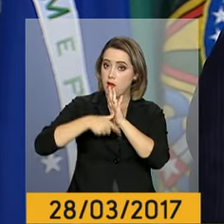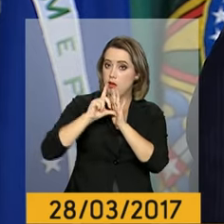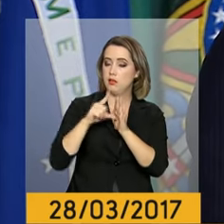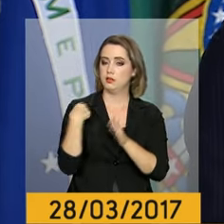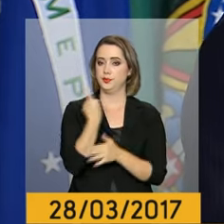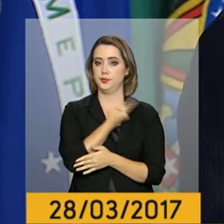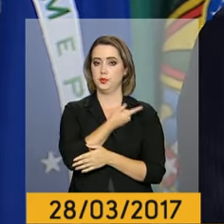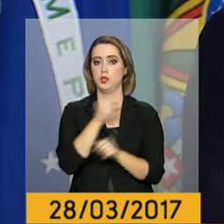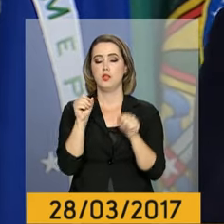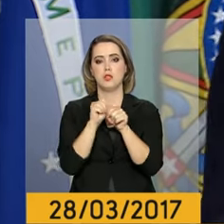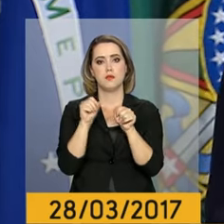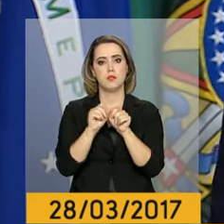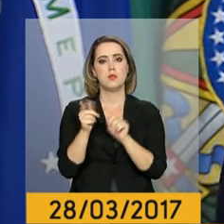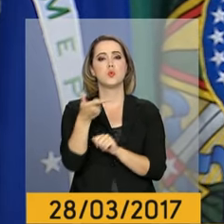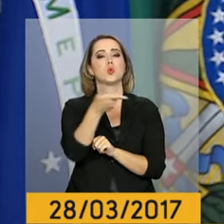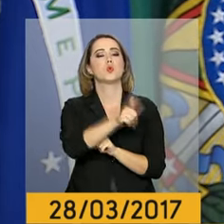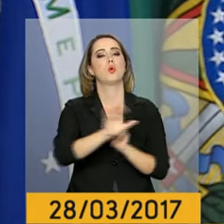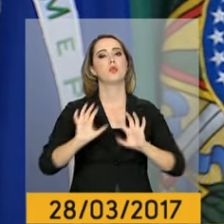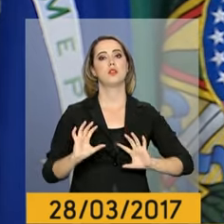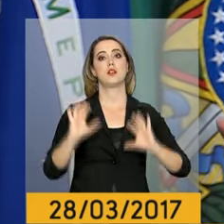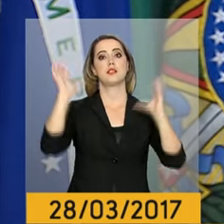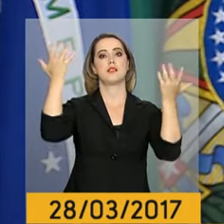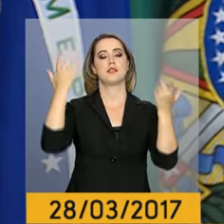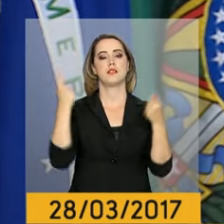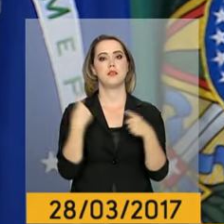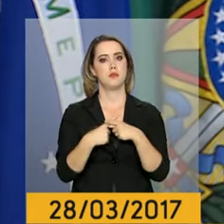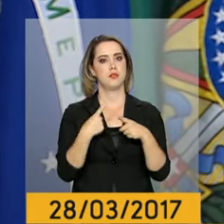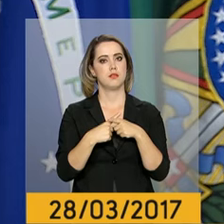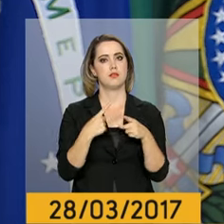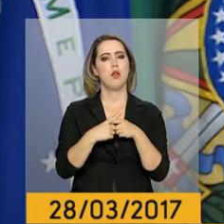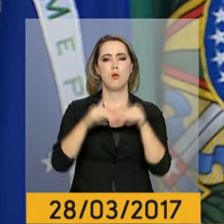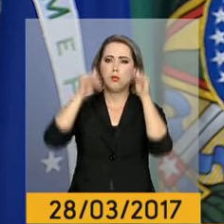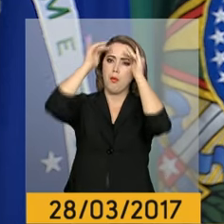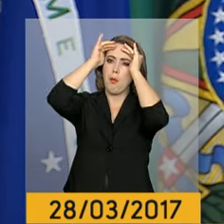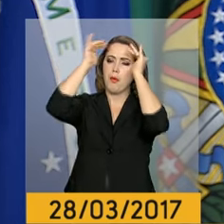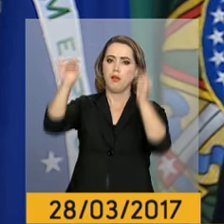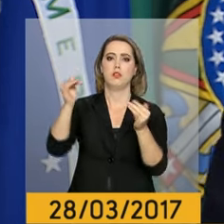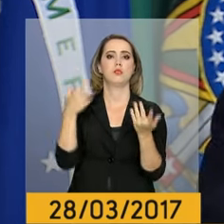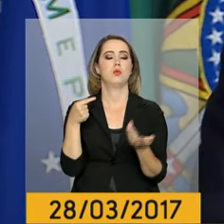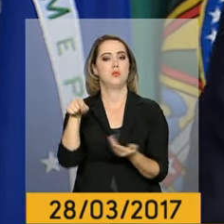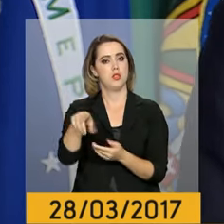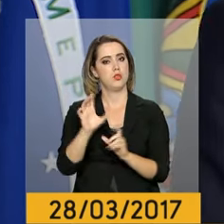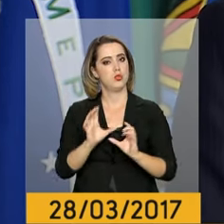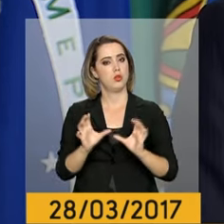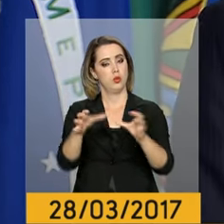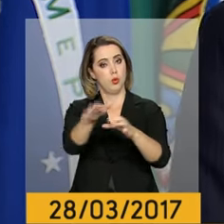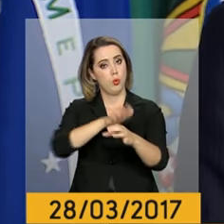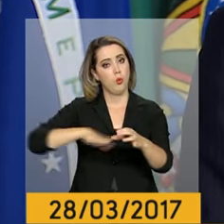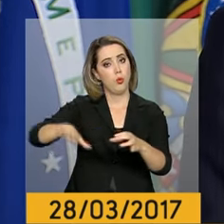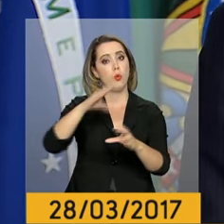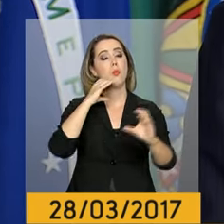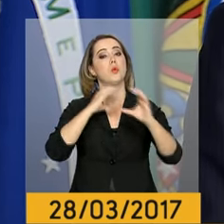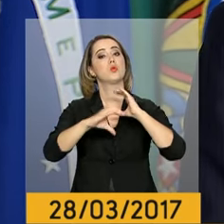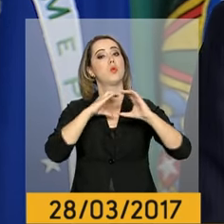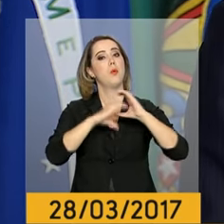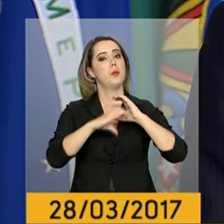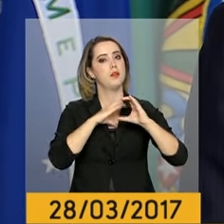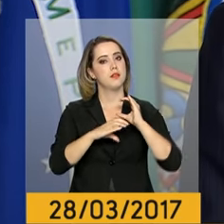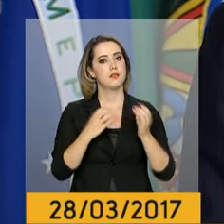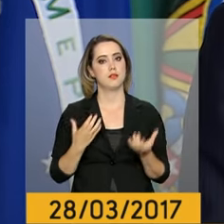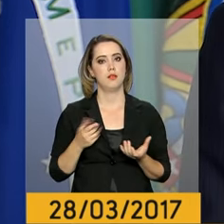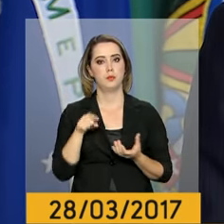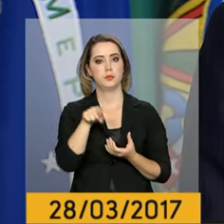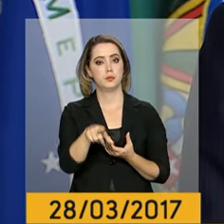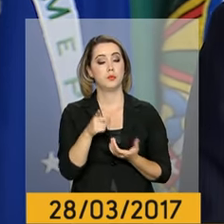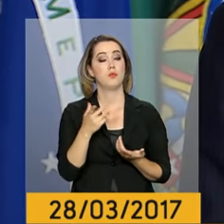outra solenidade também prestigi do setor de comunicação e